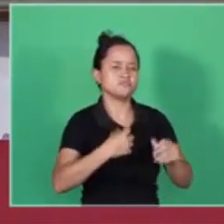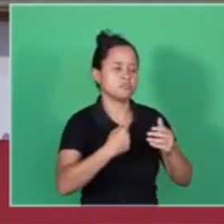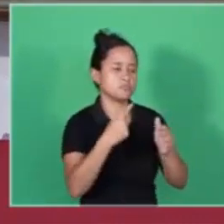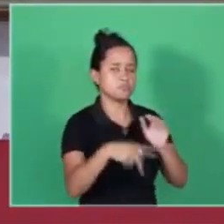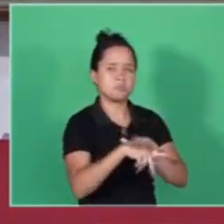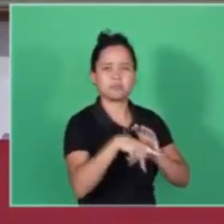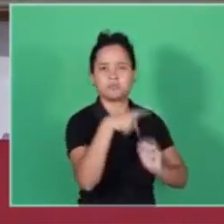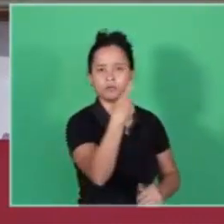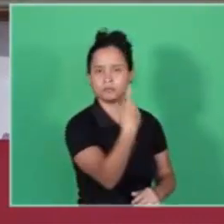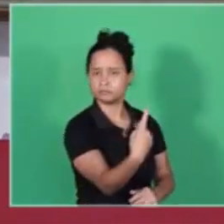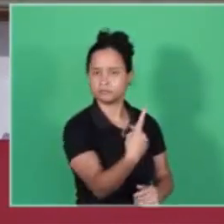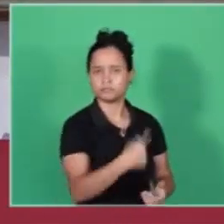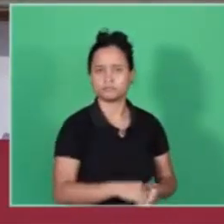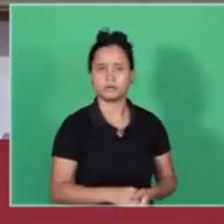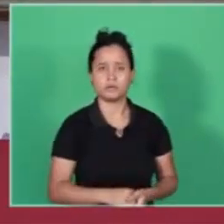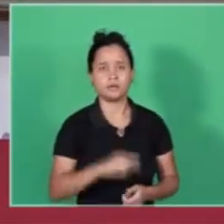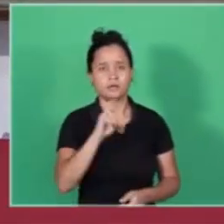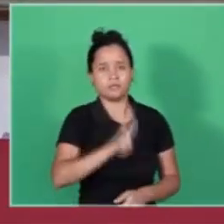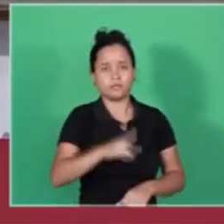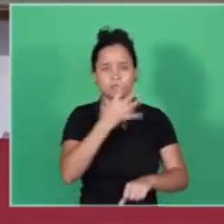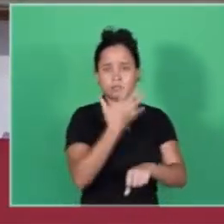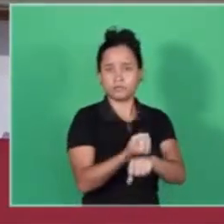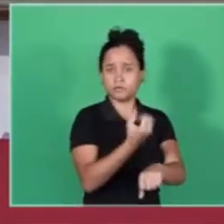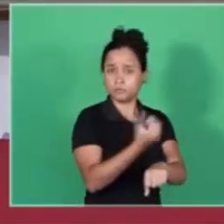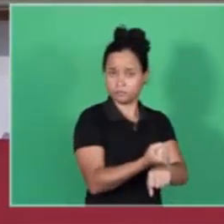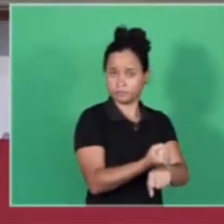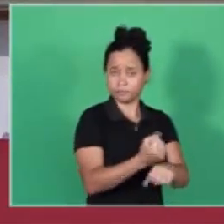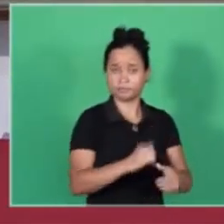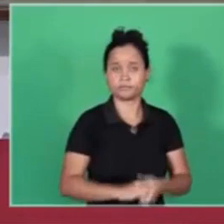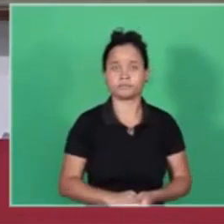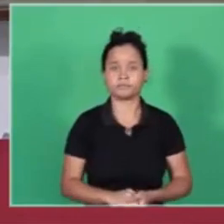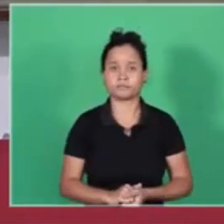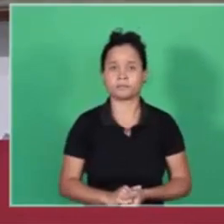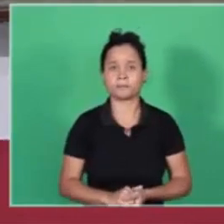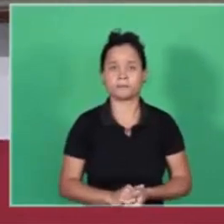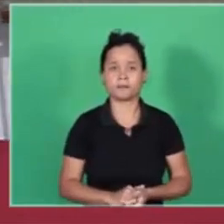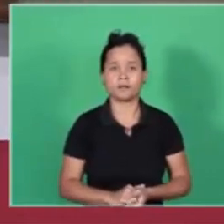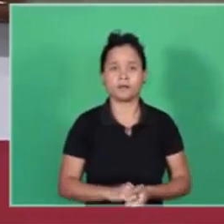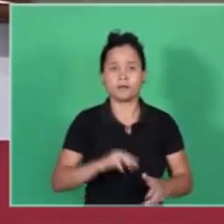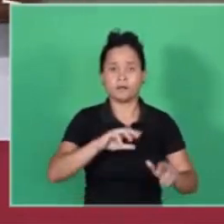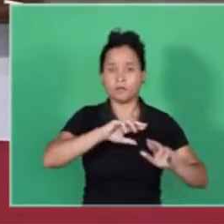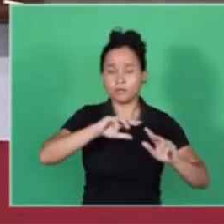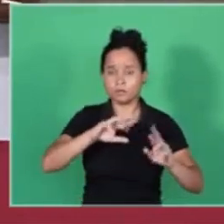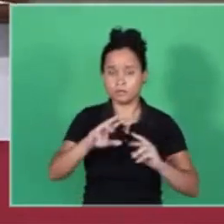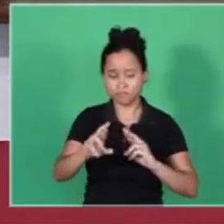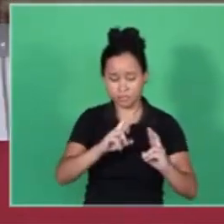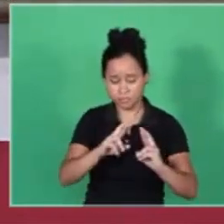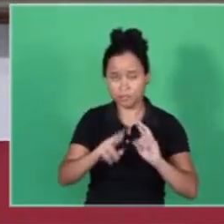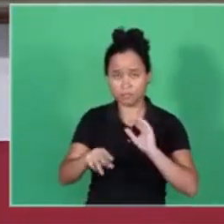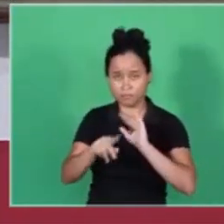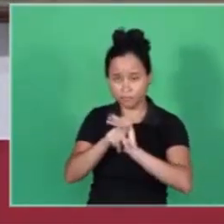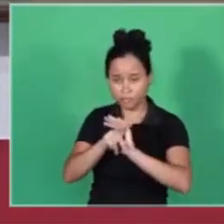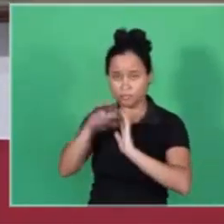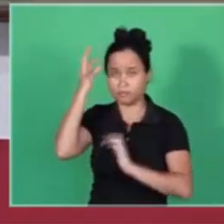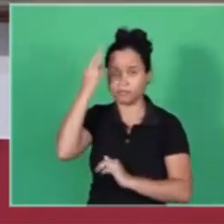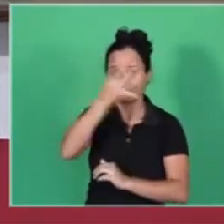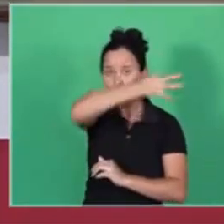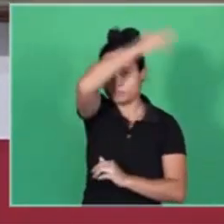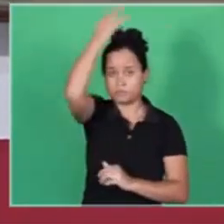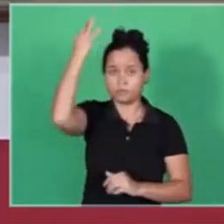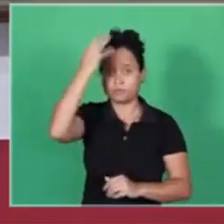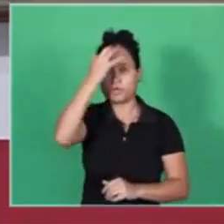matéria não se coaduna com aquilo que é do Espírito. Aquilo que foi matéria